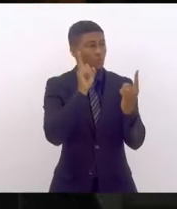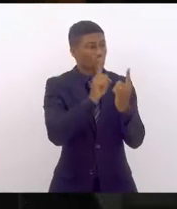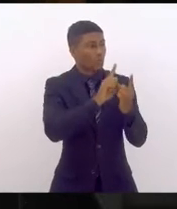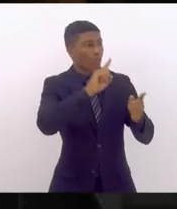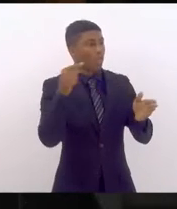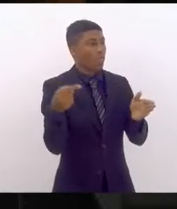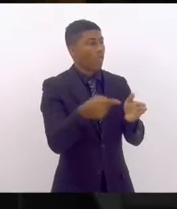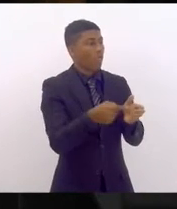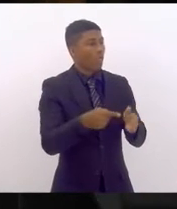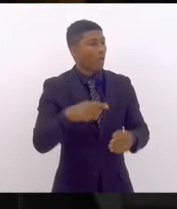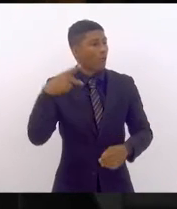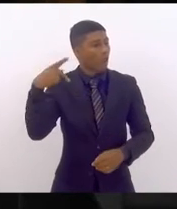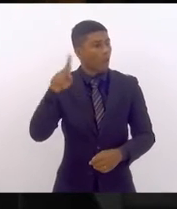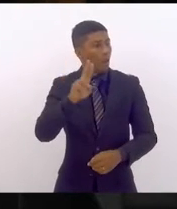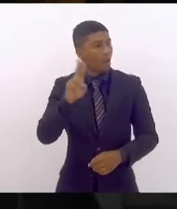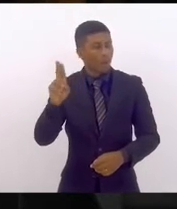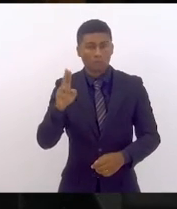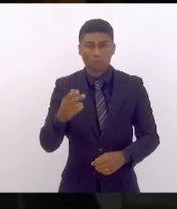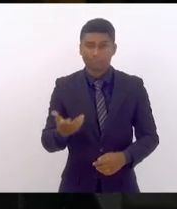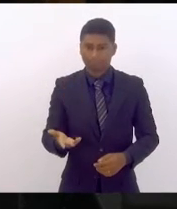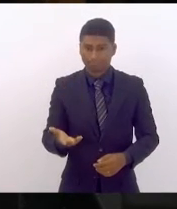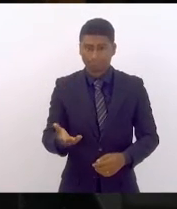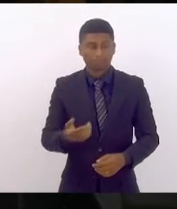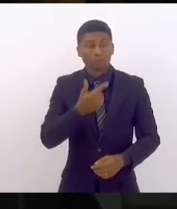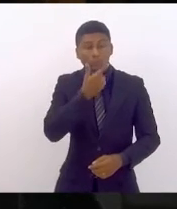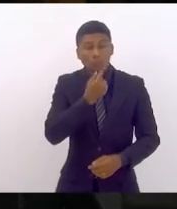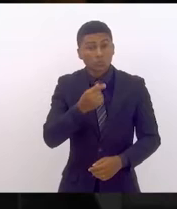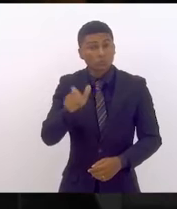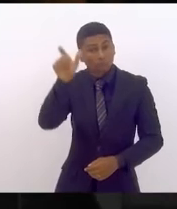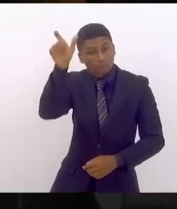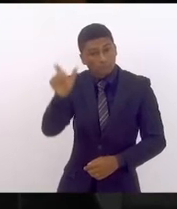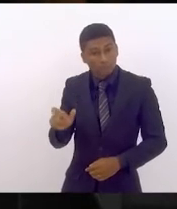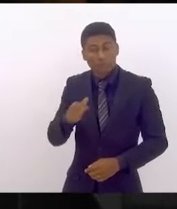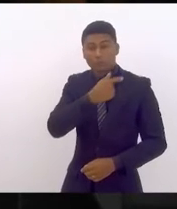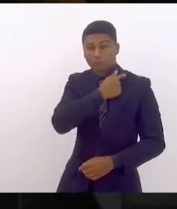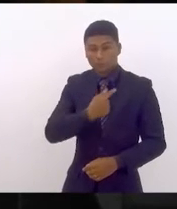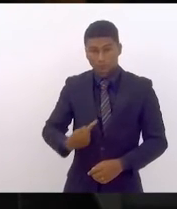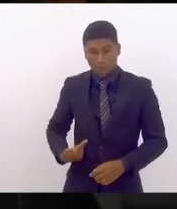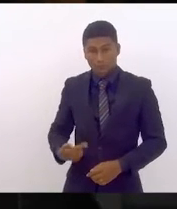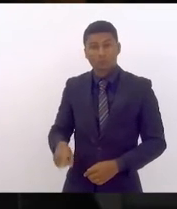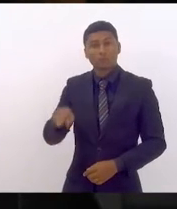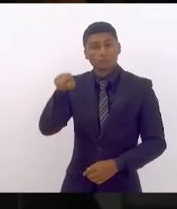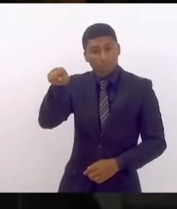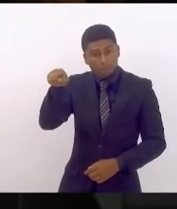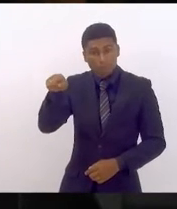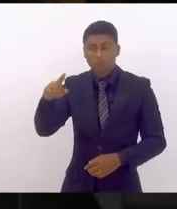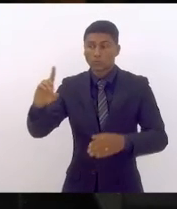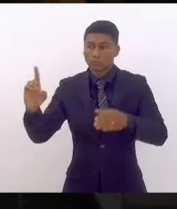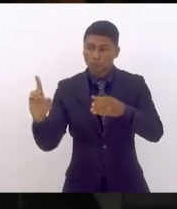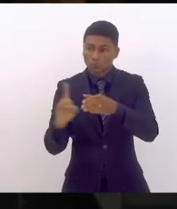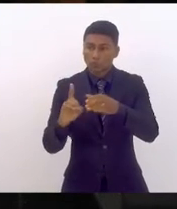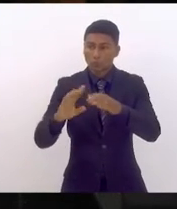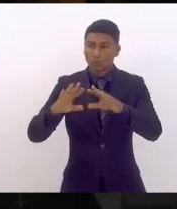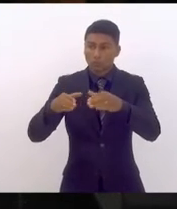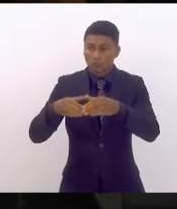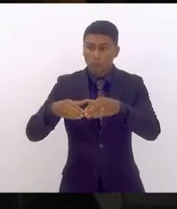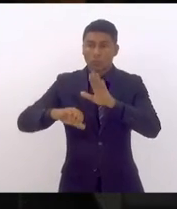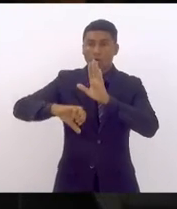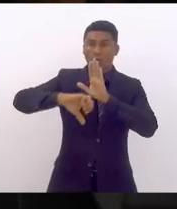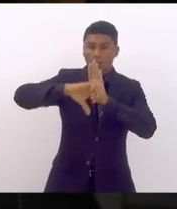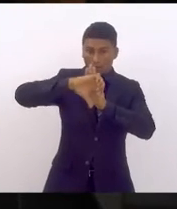delação detalhação de Cláudio Castro em organização criminosa no governo do estado